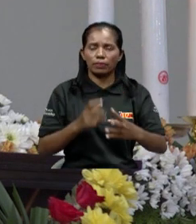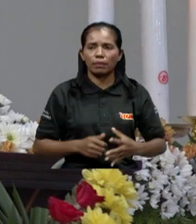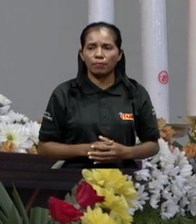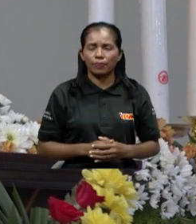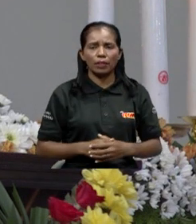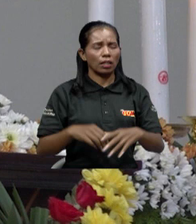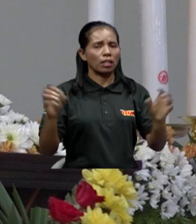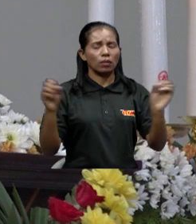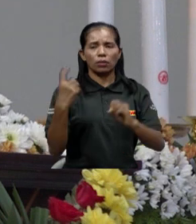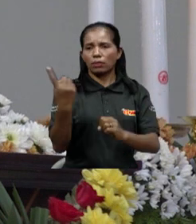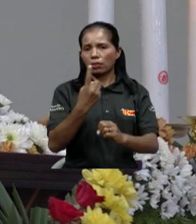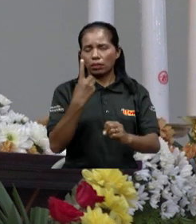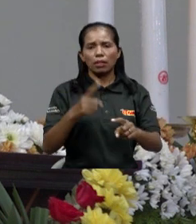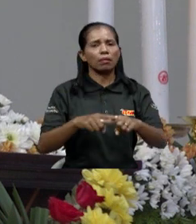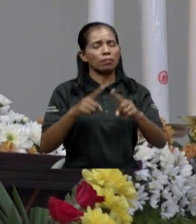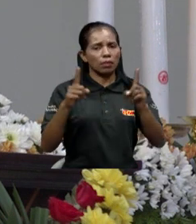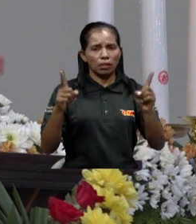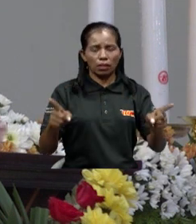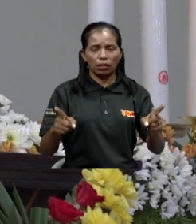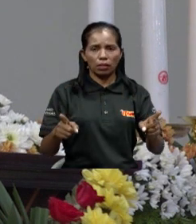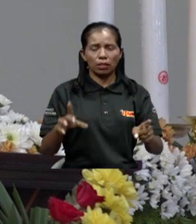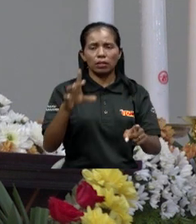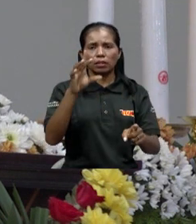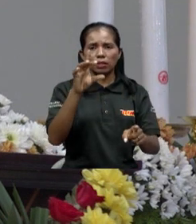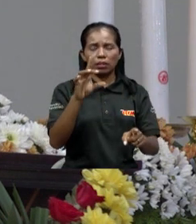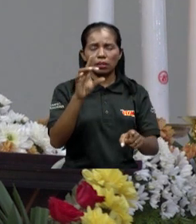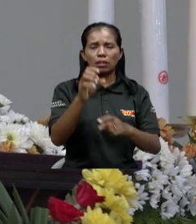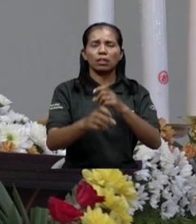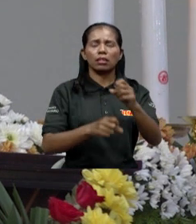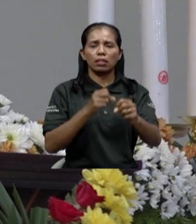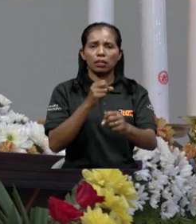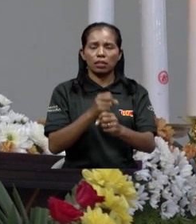Laos Ohinde, may be a século walo liu nyalaran.